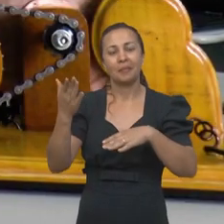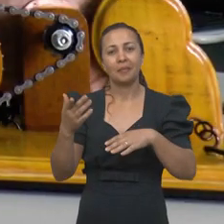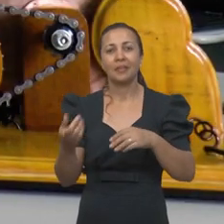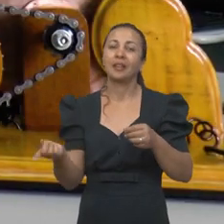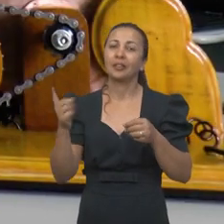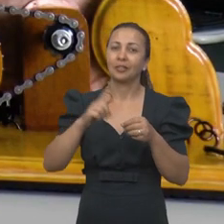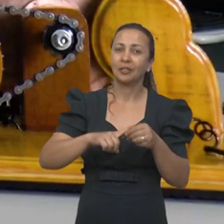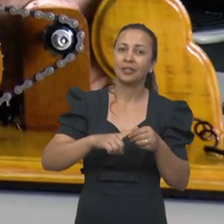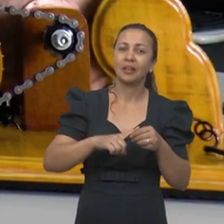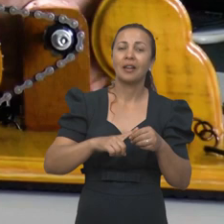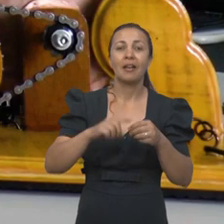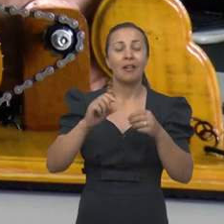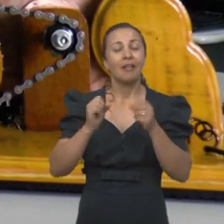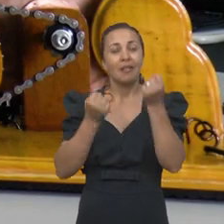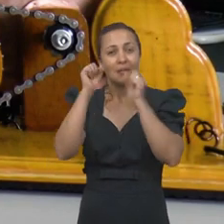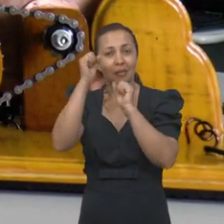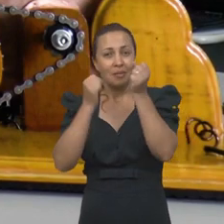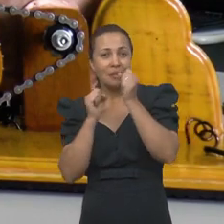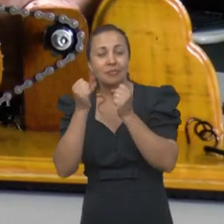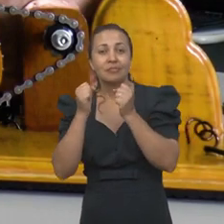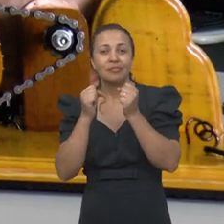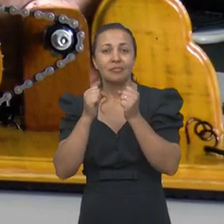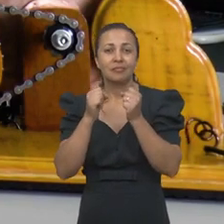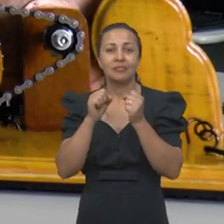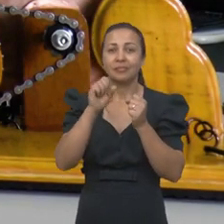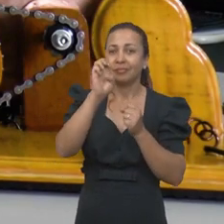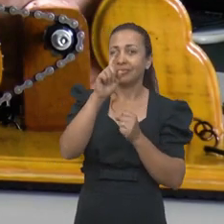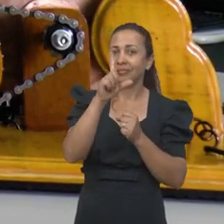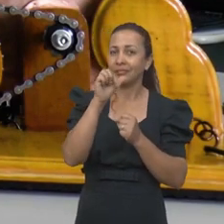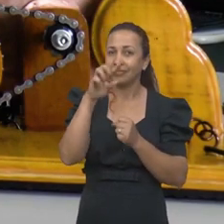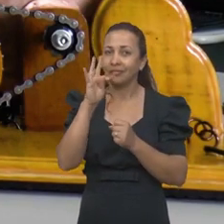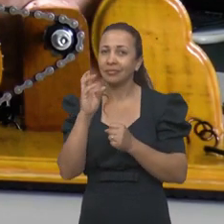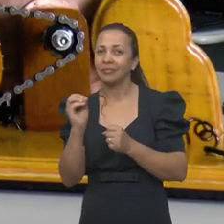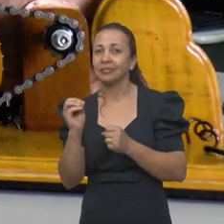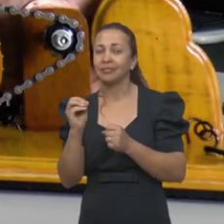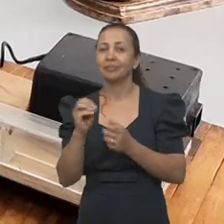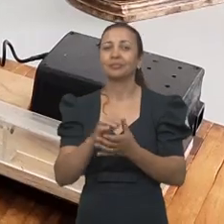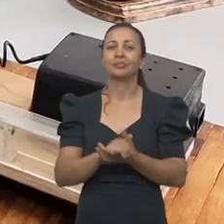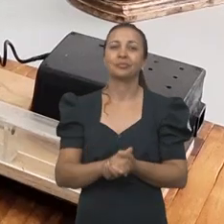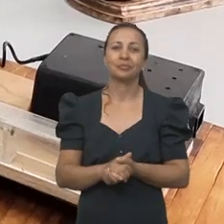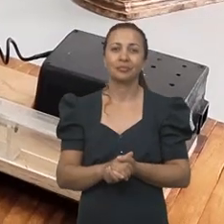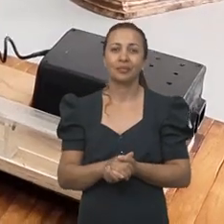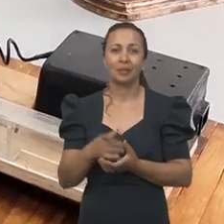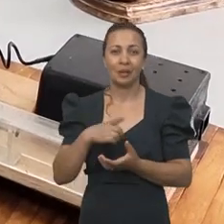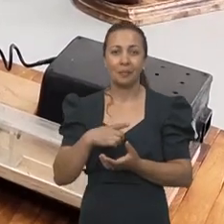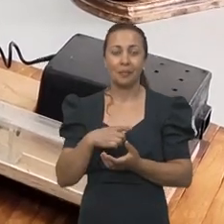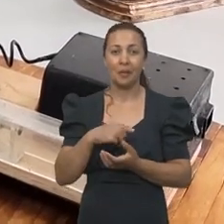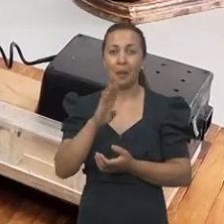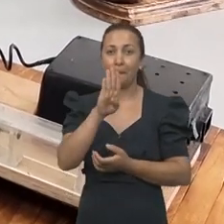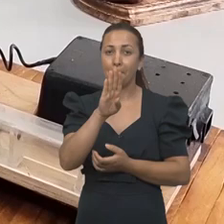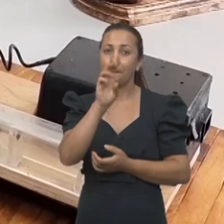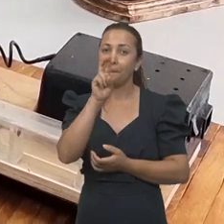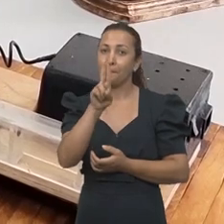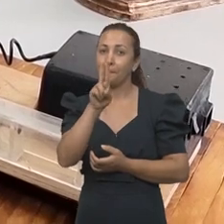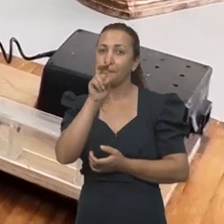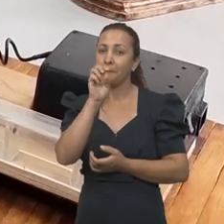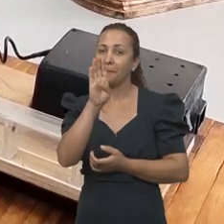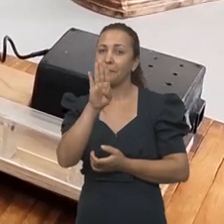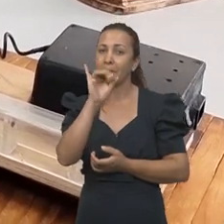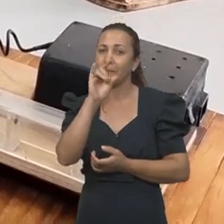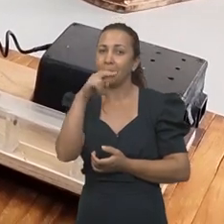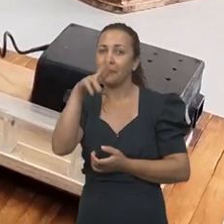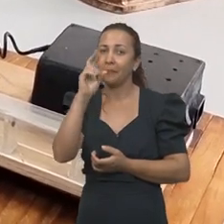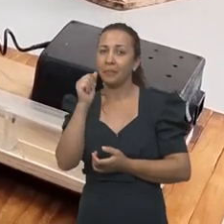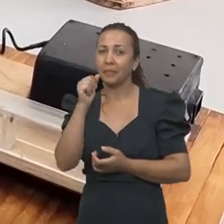chegar nos aparelhos eletromagnéticos eletrodinâmicos E por aí vai então vida sua bobina aqui a gente